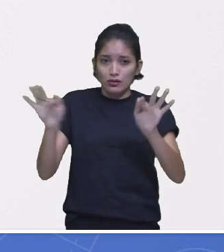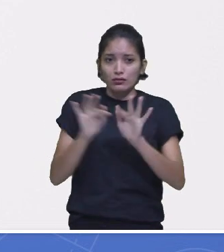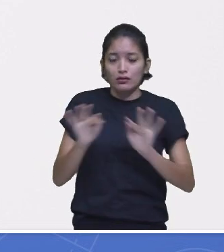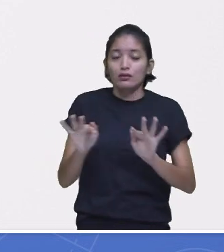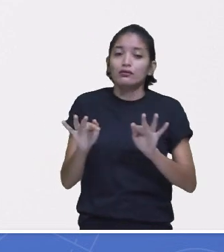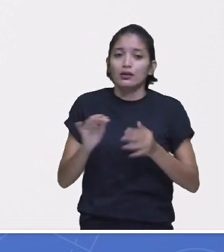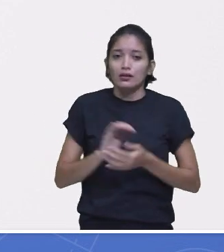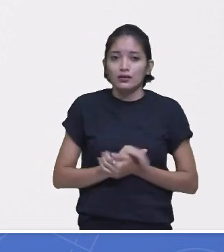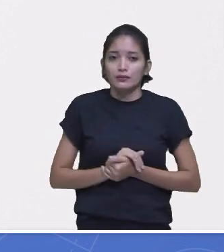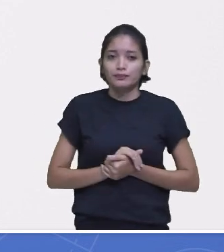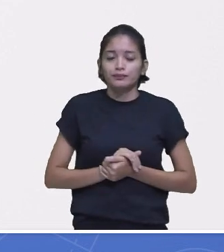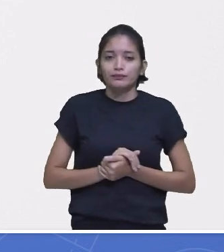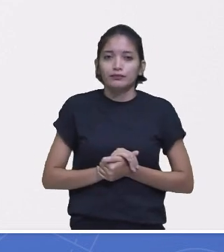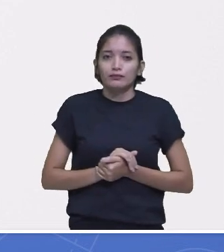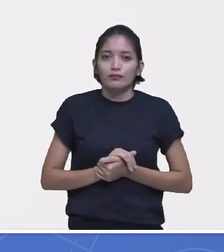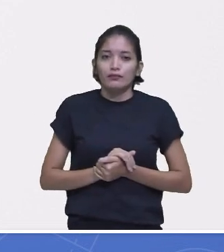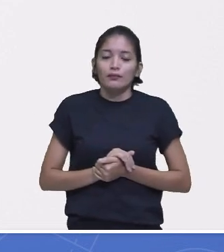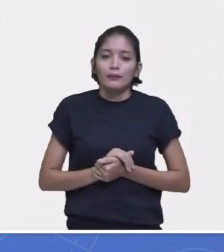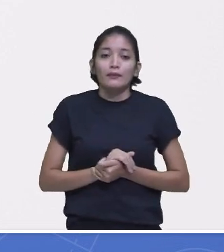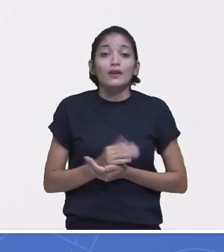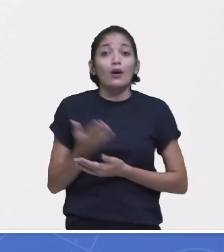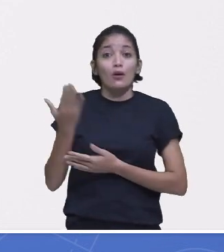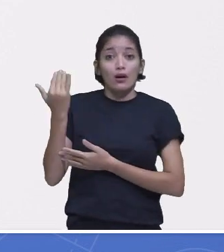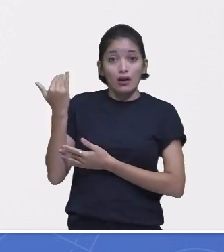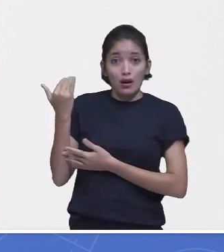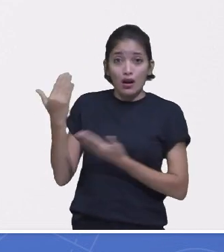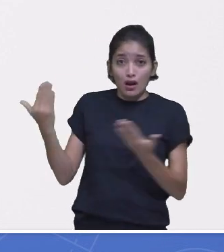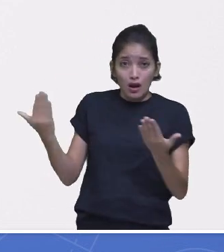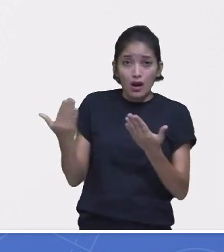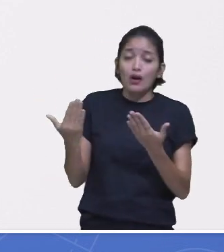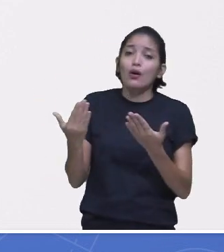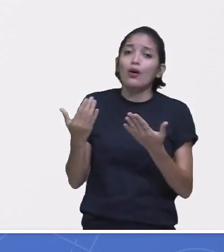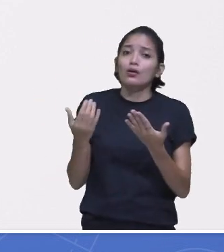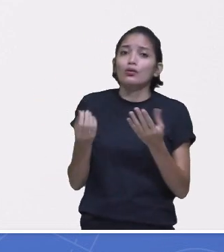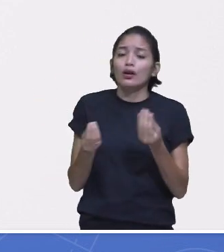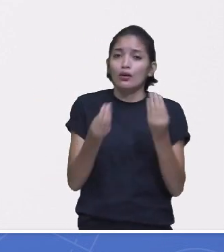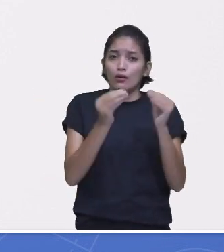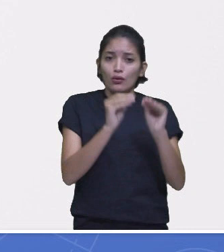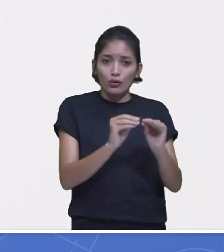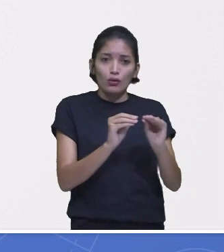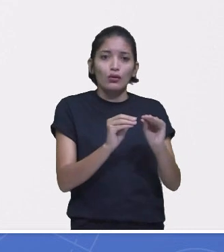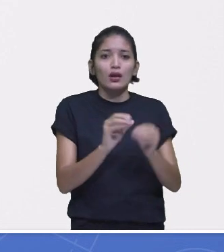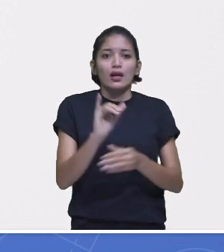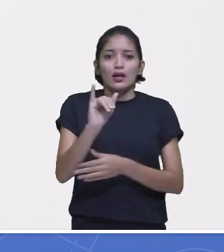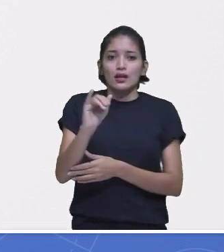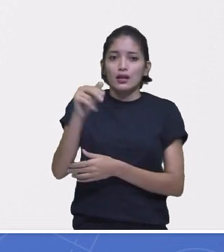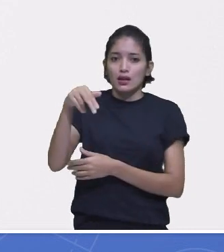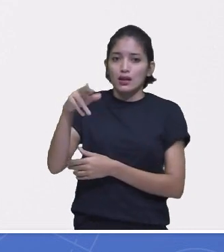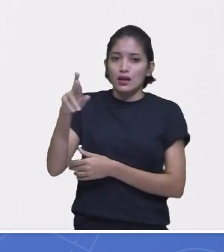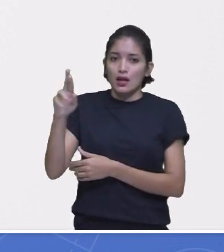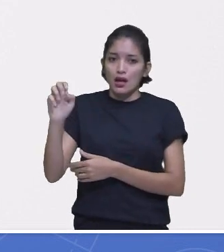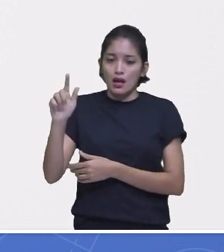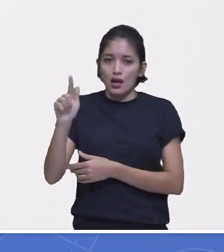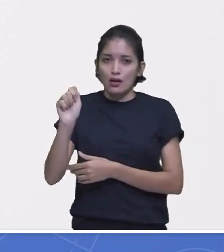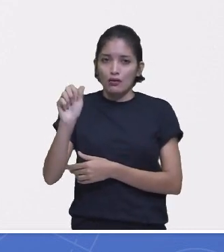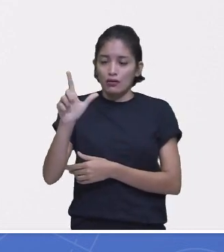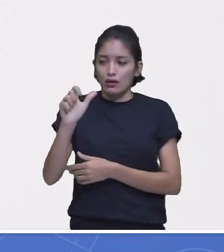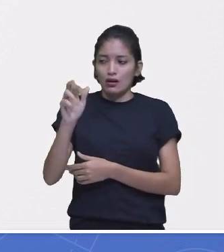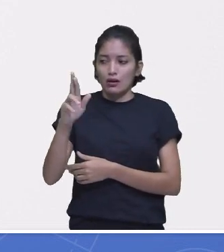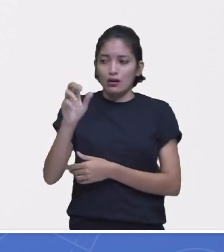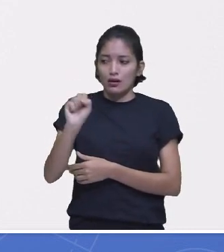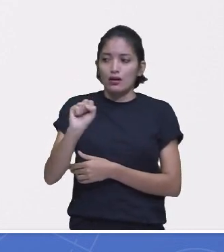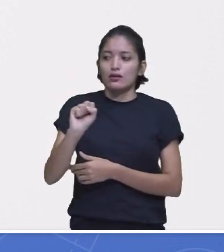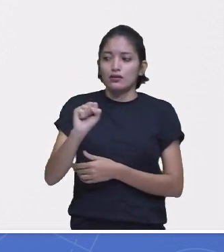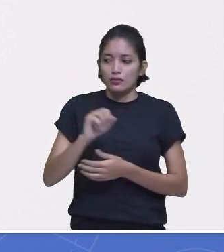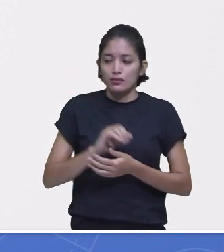Opa! Saímos dos regulares, agora vamos trabalhar com os verbos irregulares. E aí os verbos que eu apresento